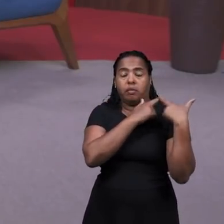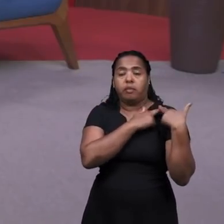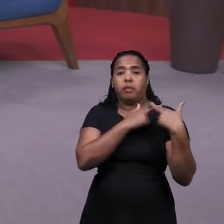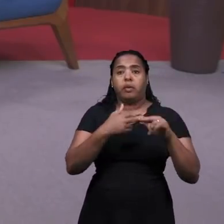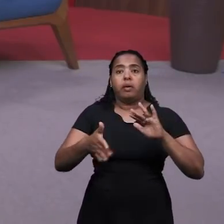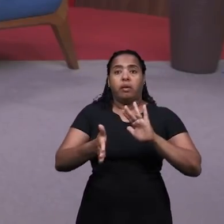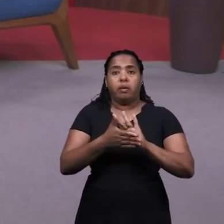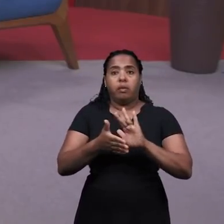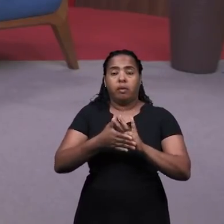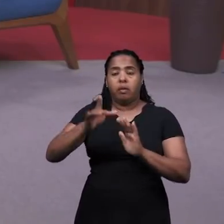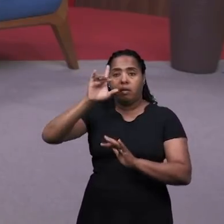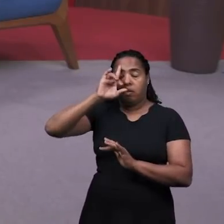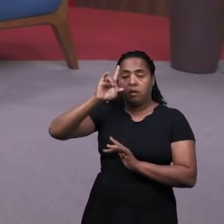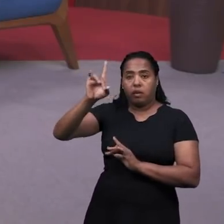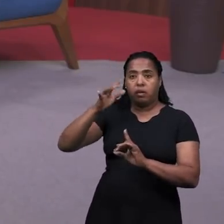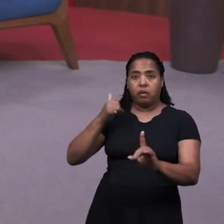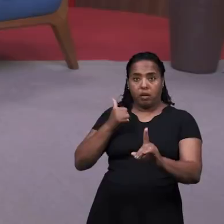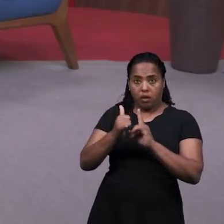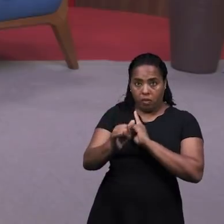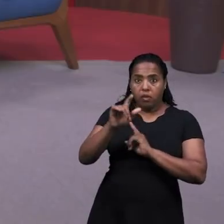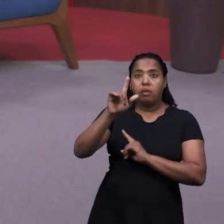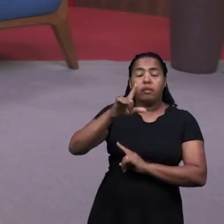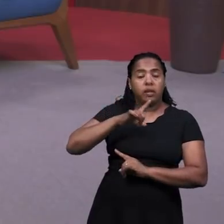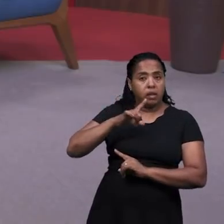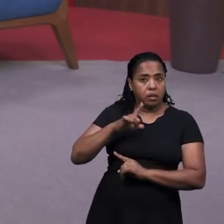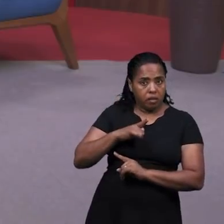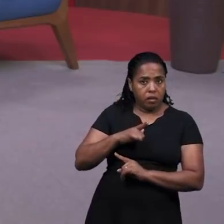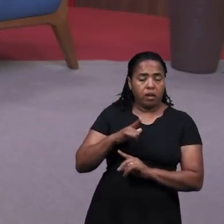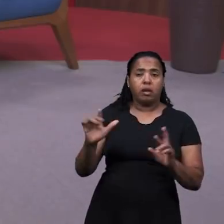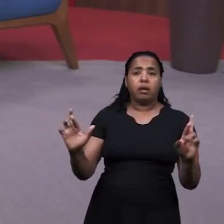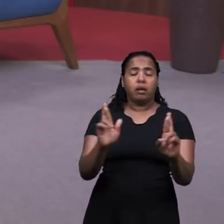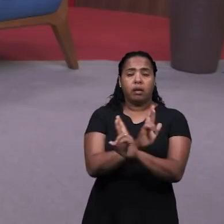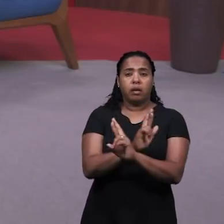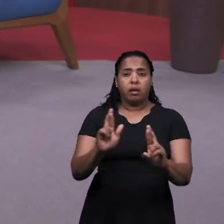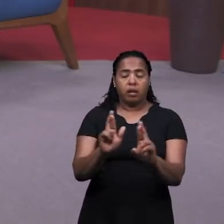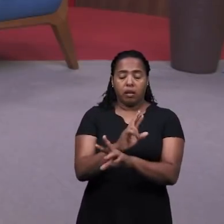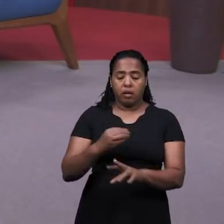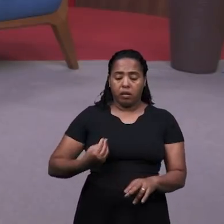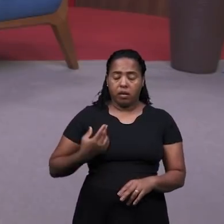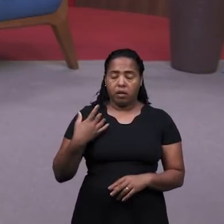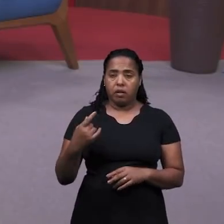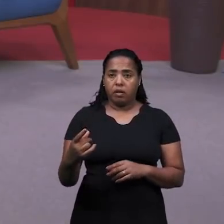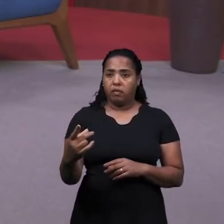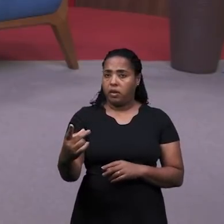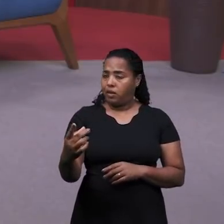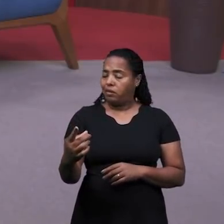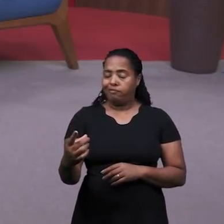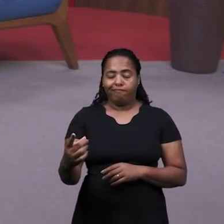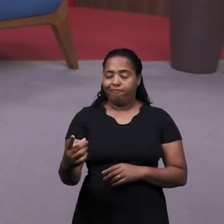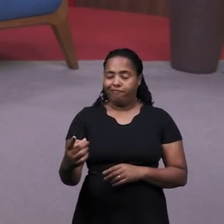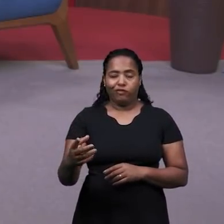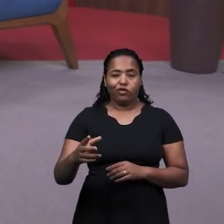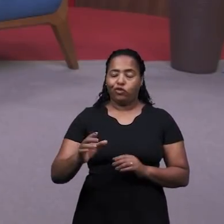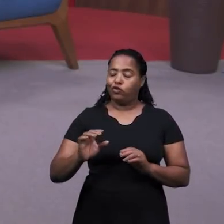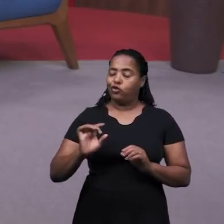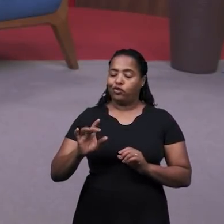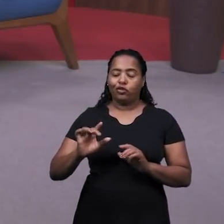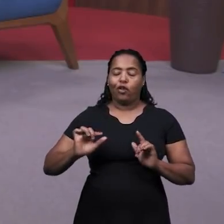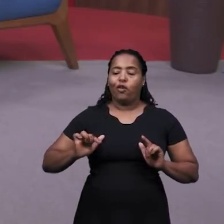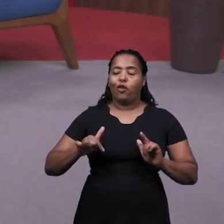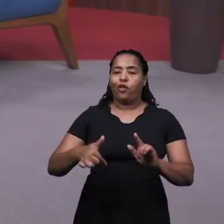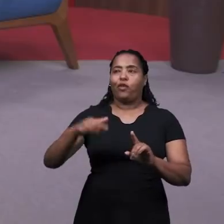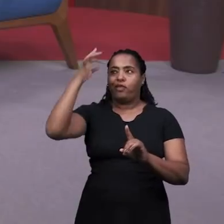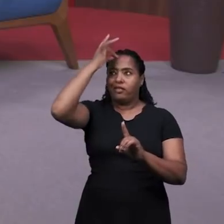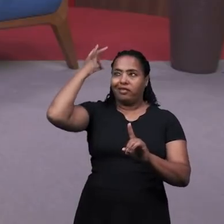projeto de Deus, daquilo que é profético, não é? Com relação à vida eterna, é só através da